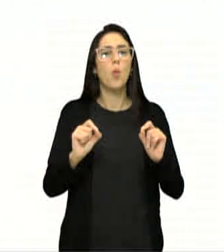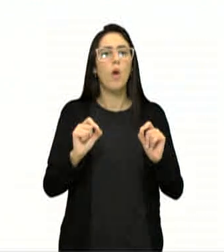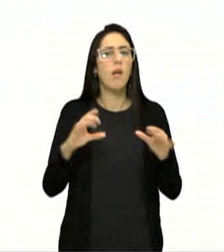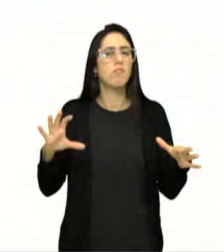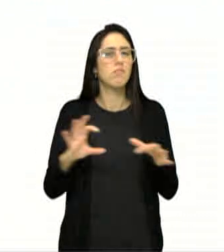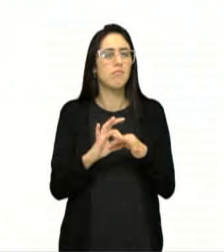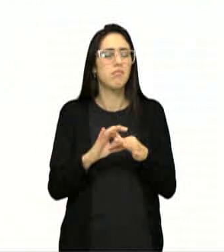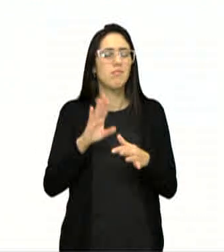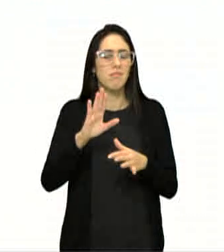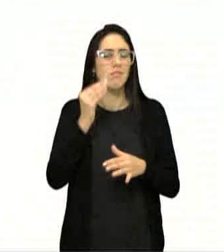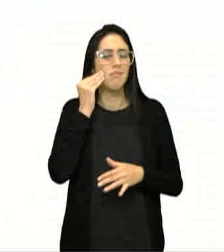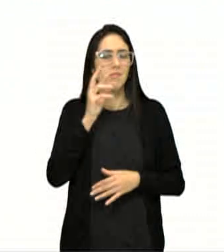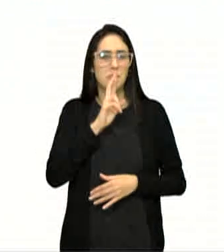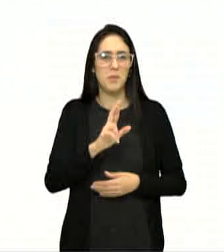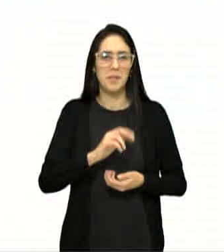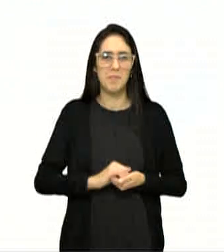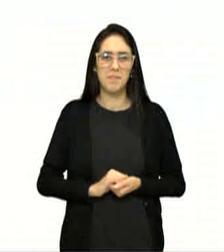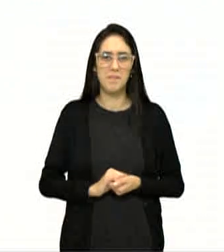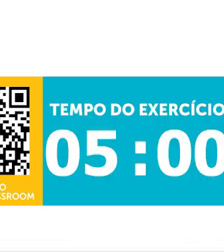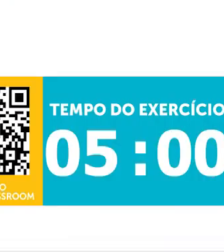portuguesa. Até daqui a pouquinho.